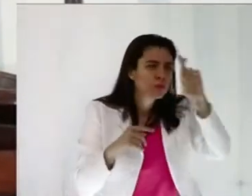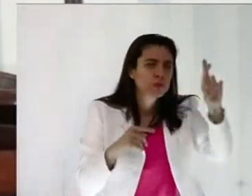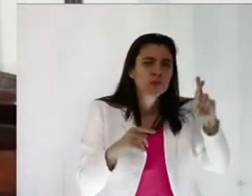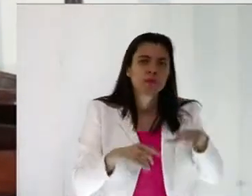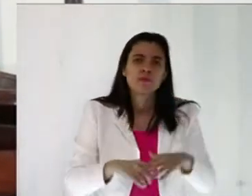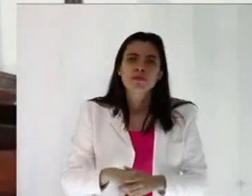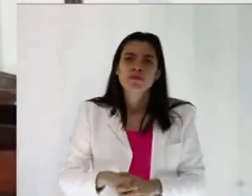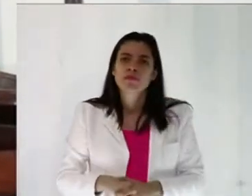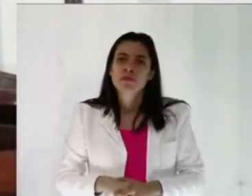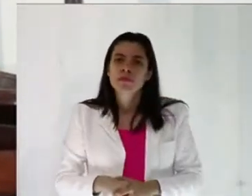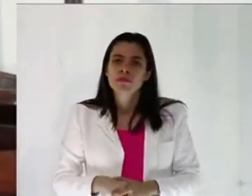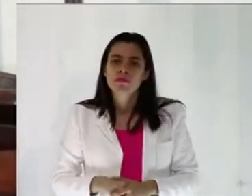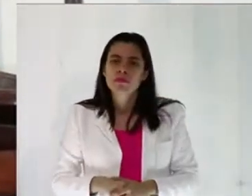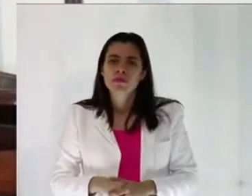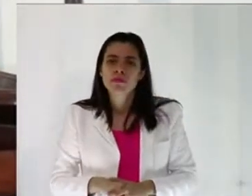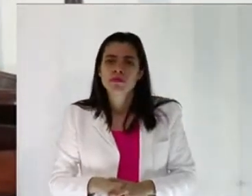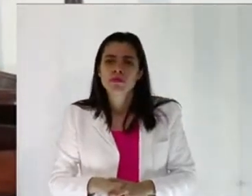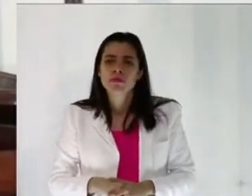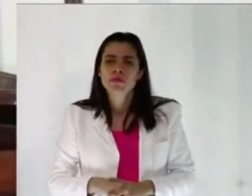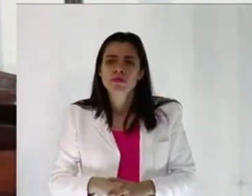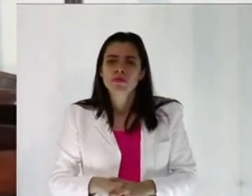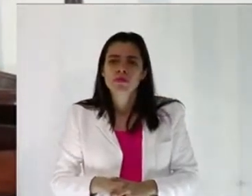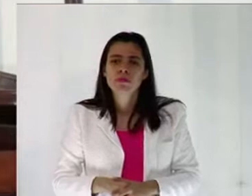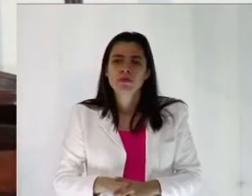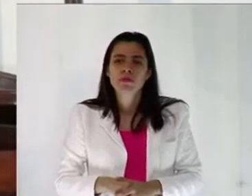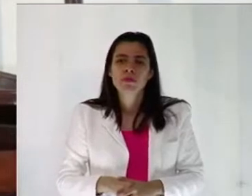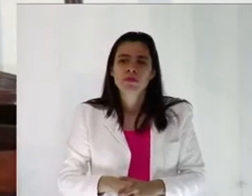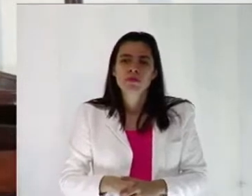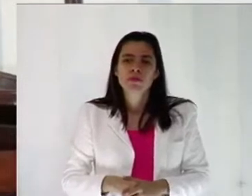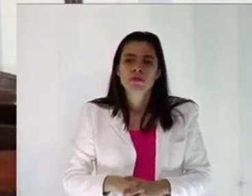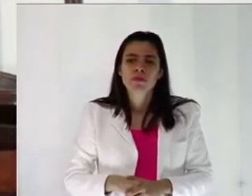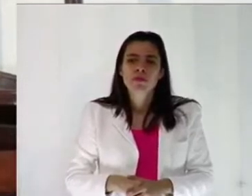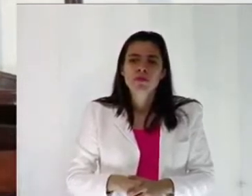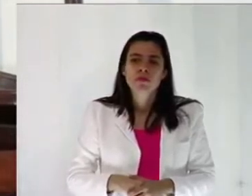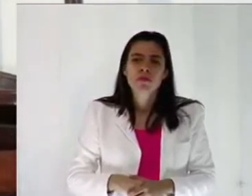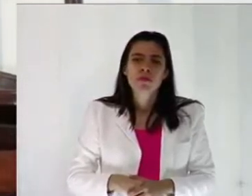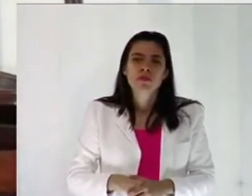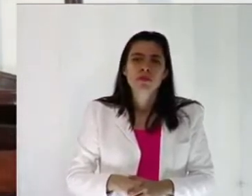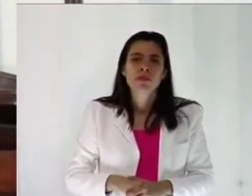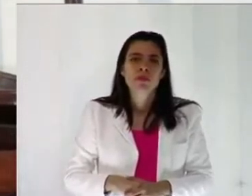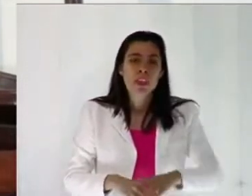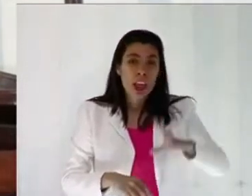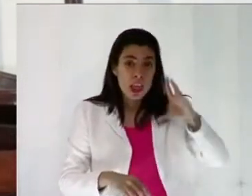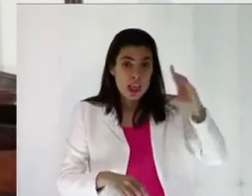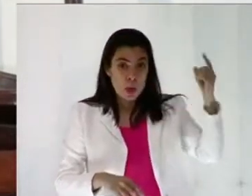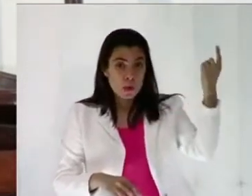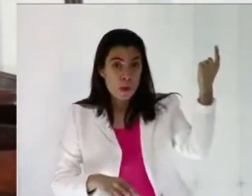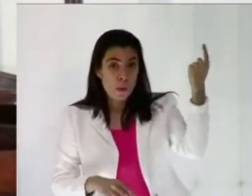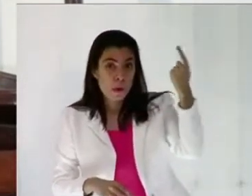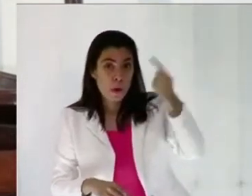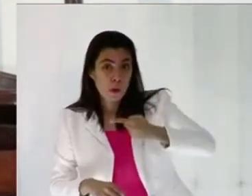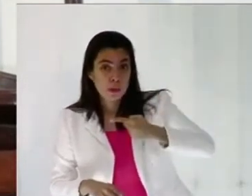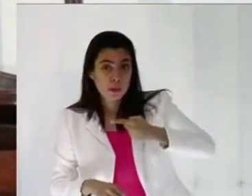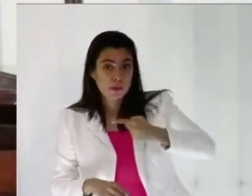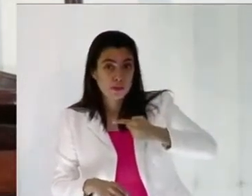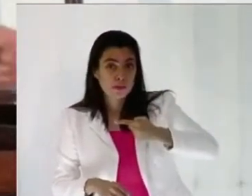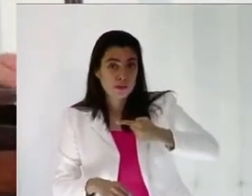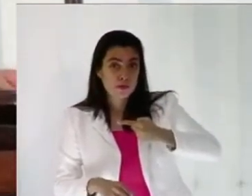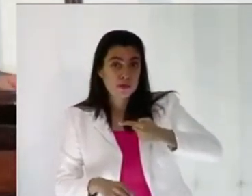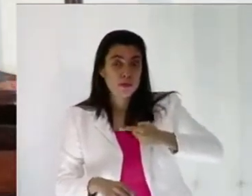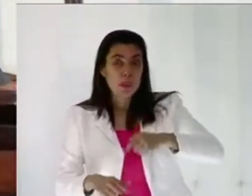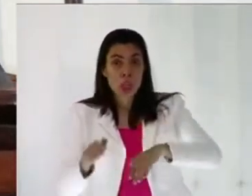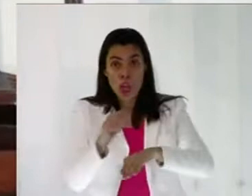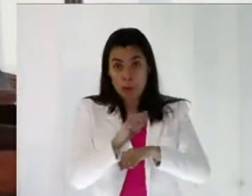aparece, sobretudo quando se refere ao Senhor. Deus então dá uma ordem para Abraão e ele diz: eis-me